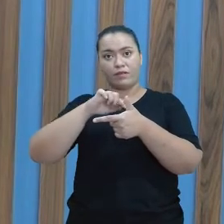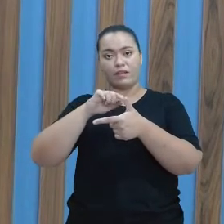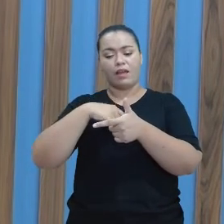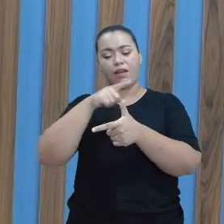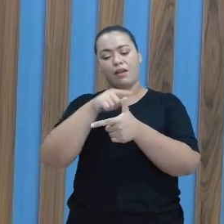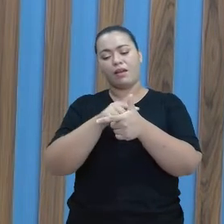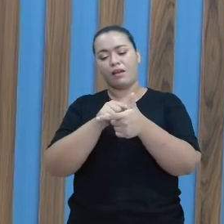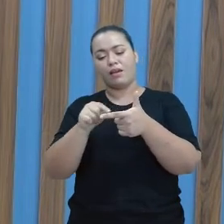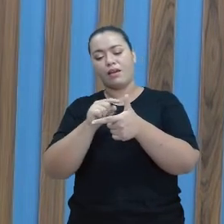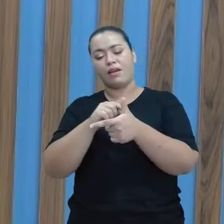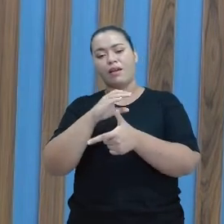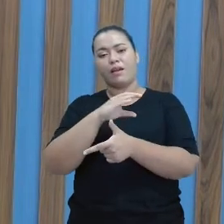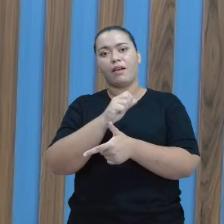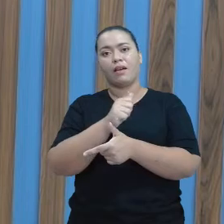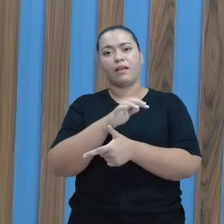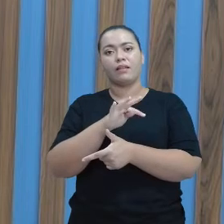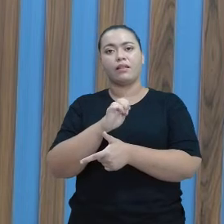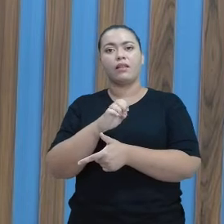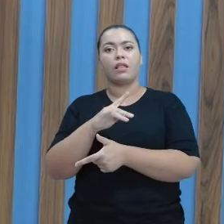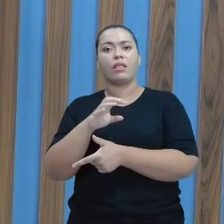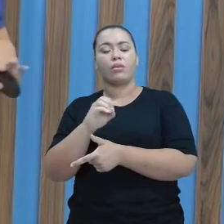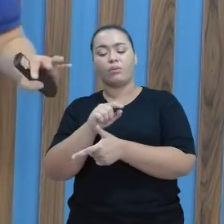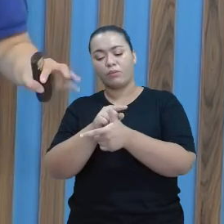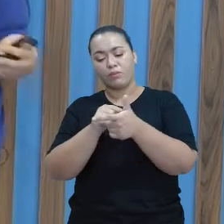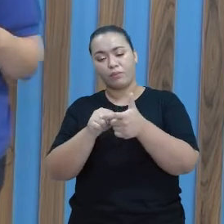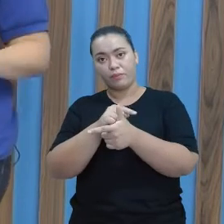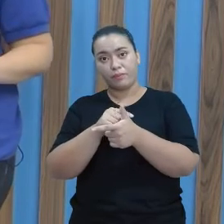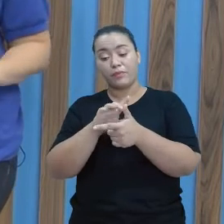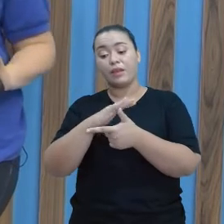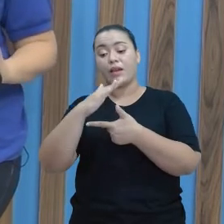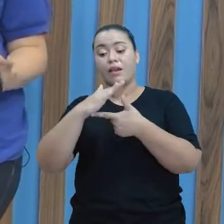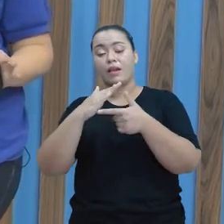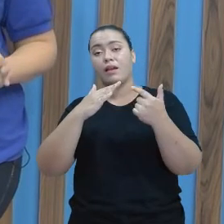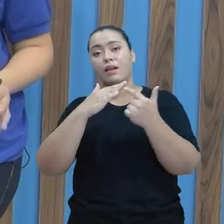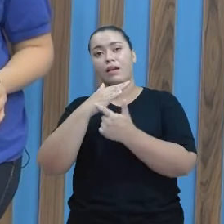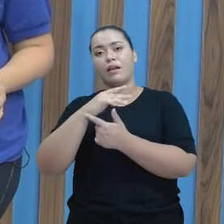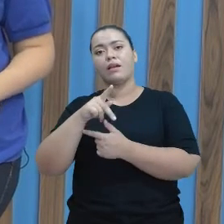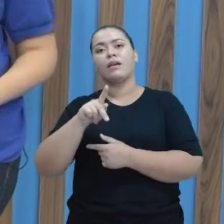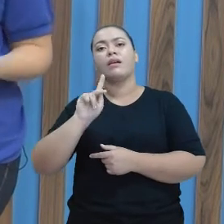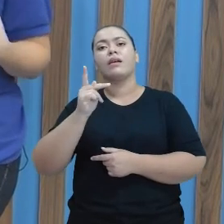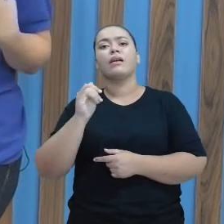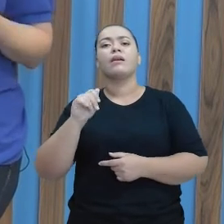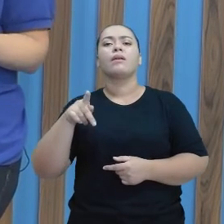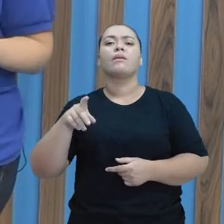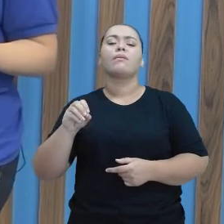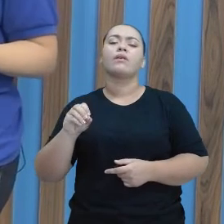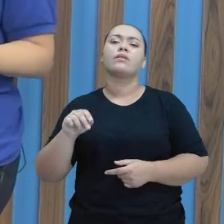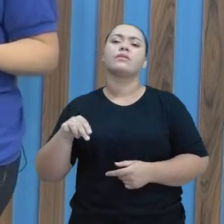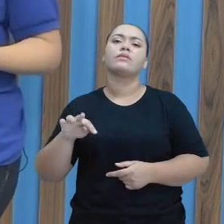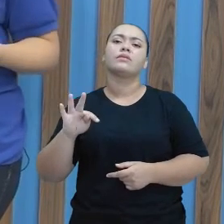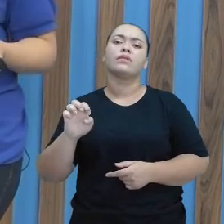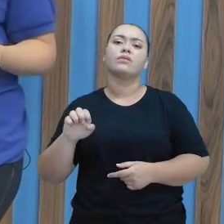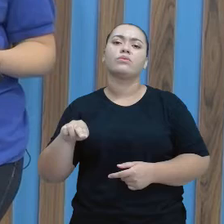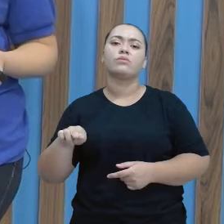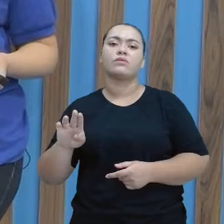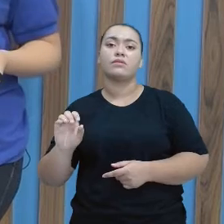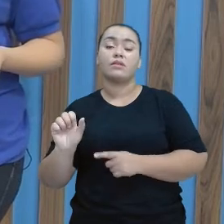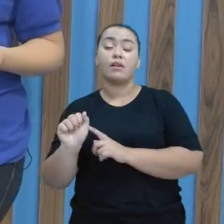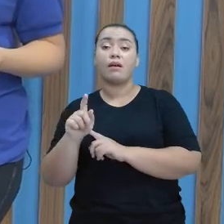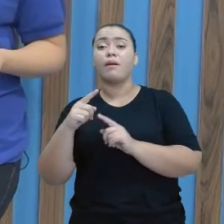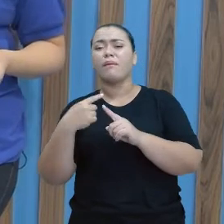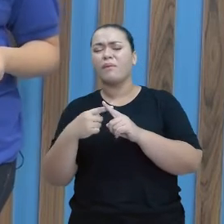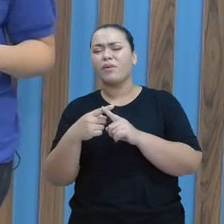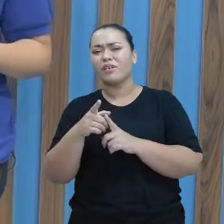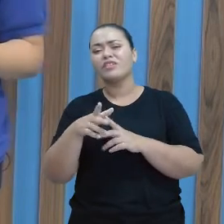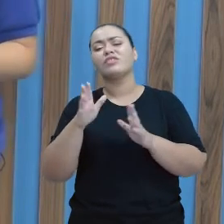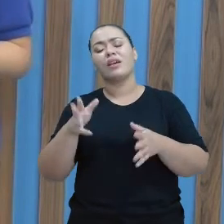a ele, né? O lado maior é a hipotenusa, independente da posição que esse triângulo vier. Só que isso a gente não precisou nem mais dizer para você,